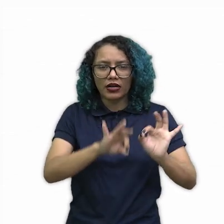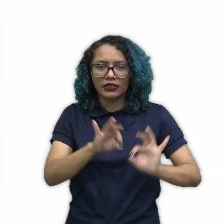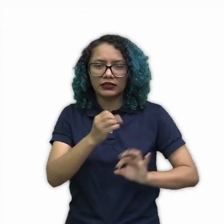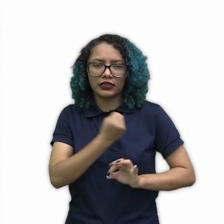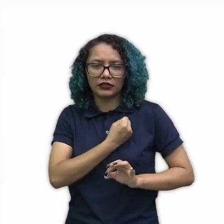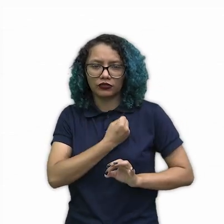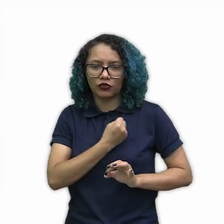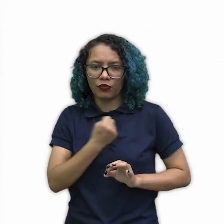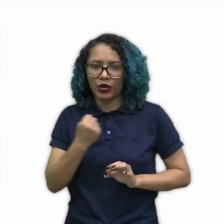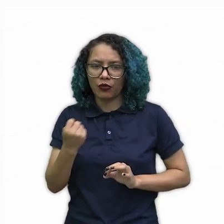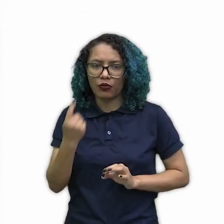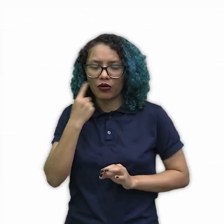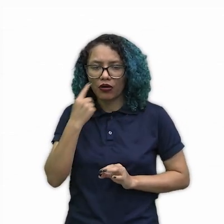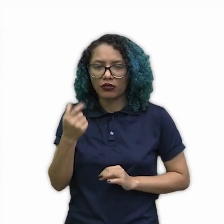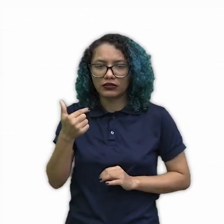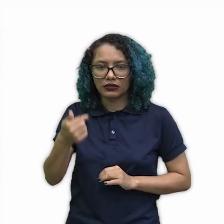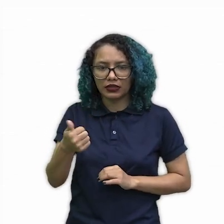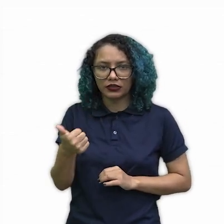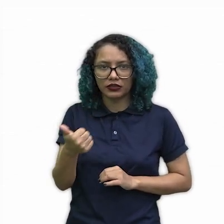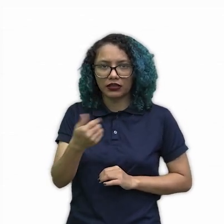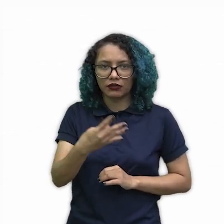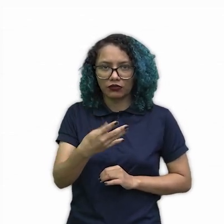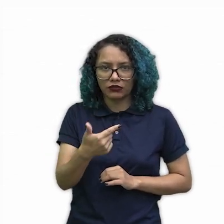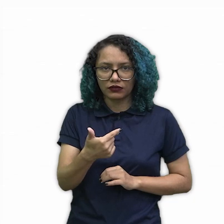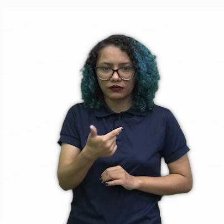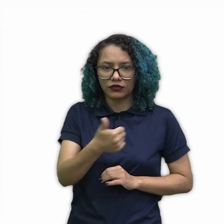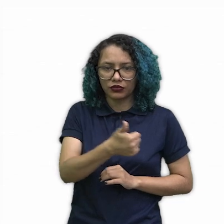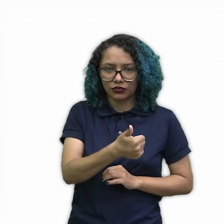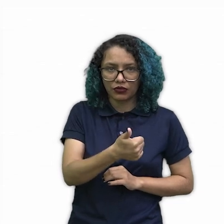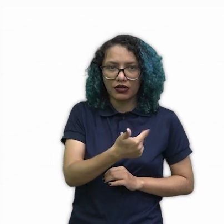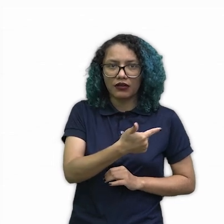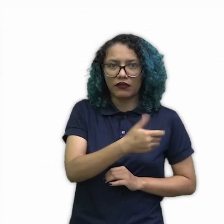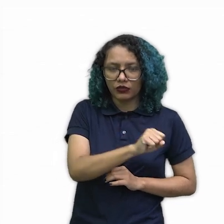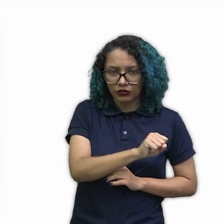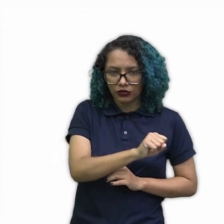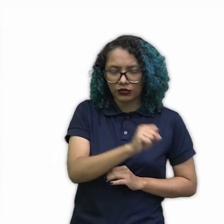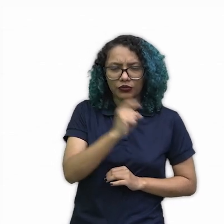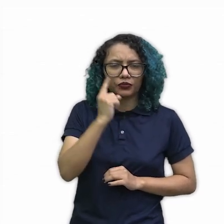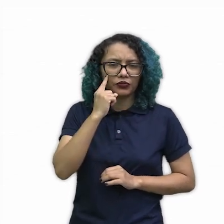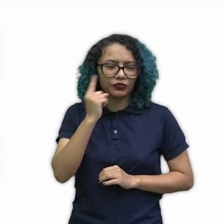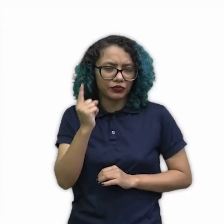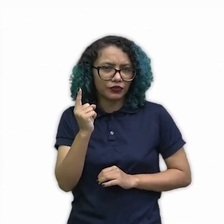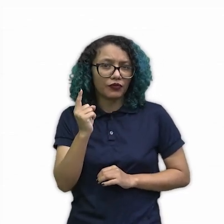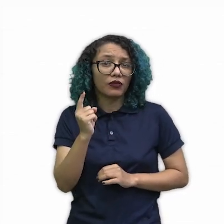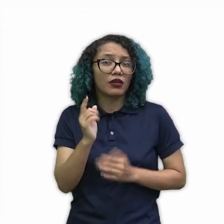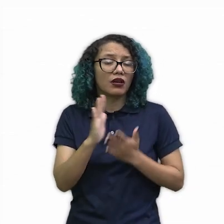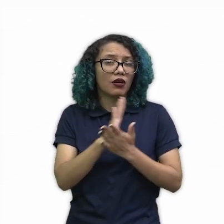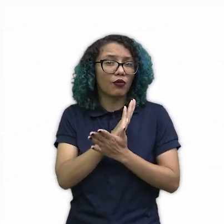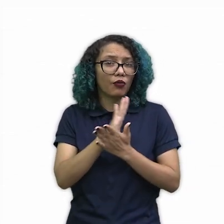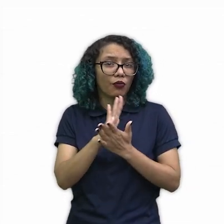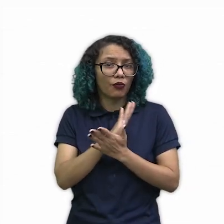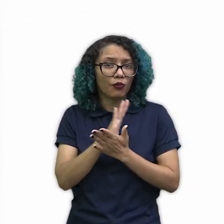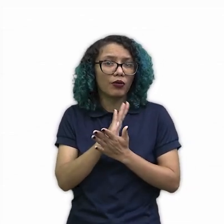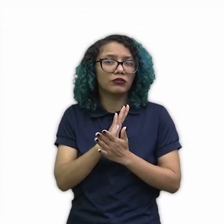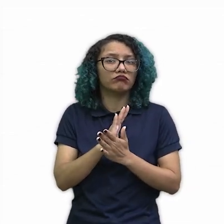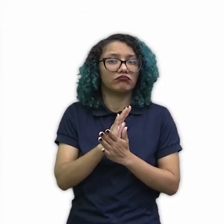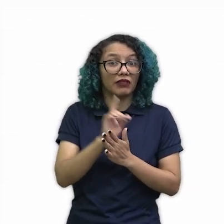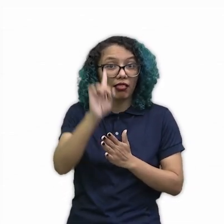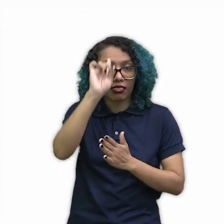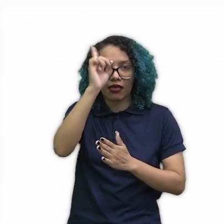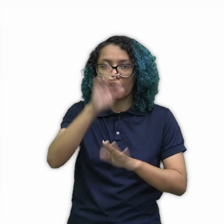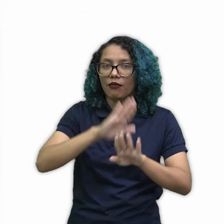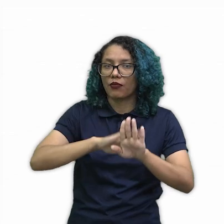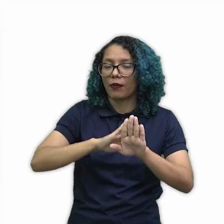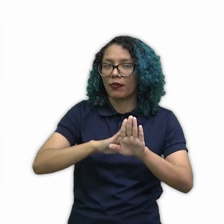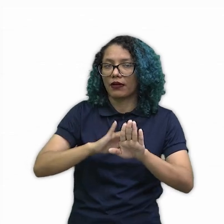tenho 7, 14, 21, 28. Tem alguma coisa aí nessa sequência que a gente consegue